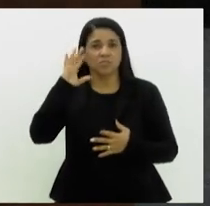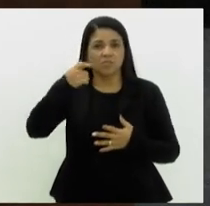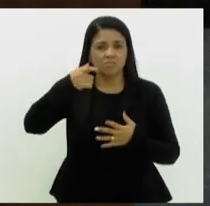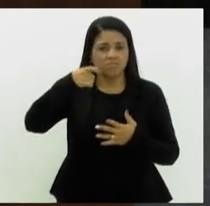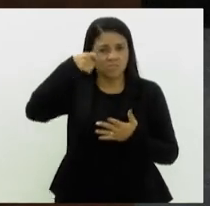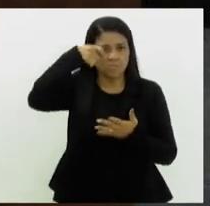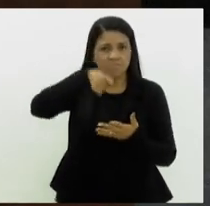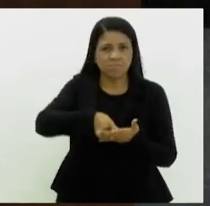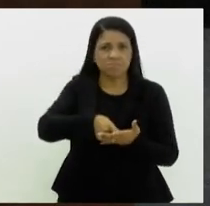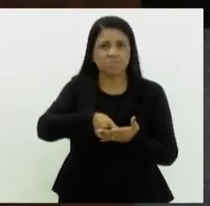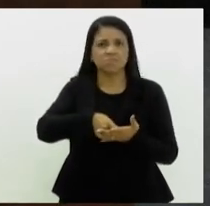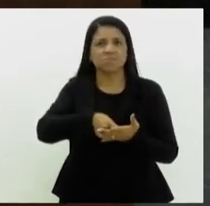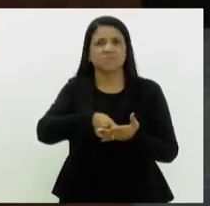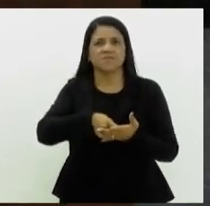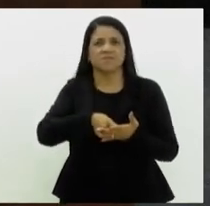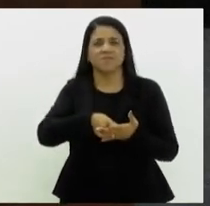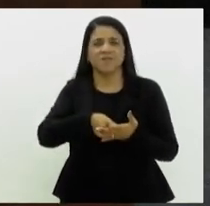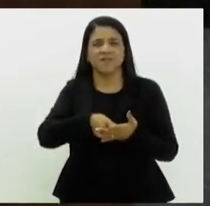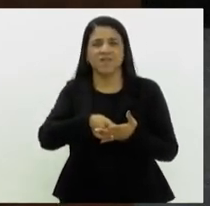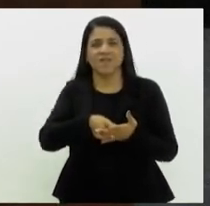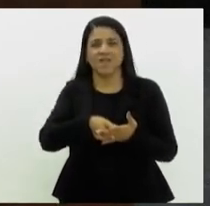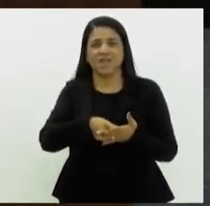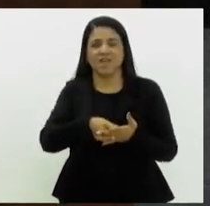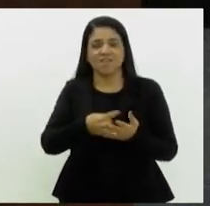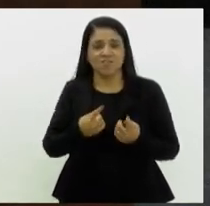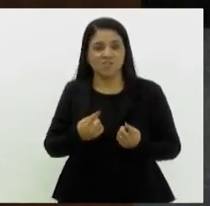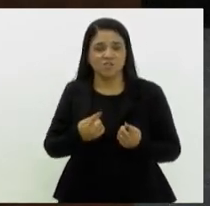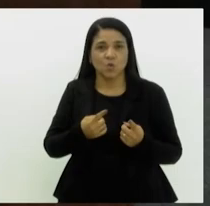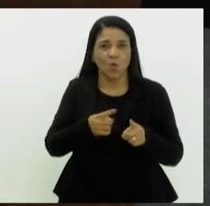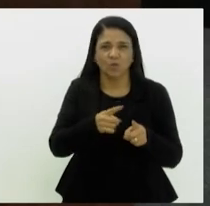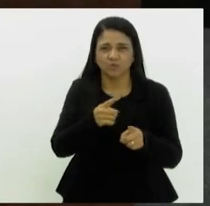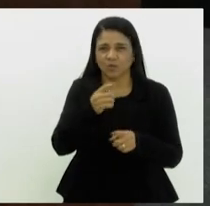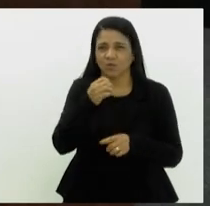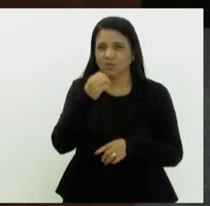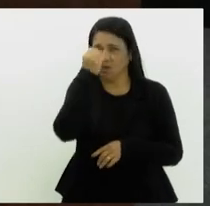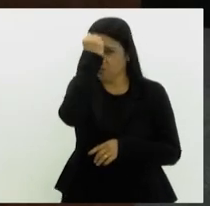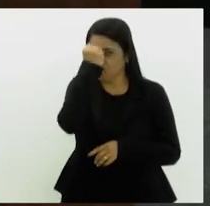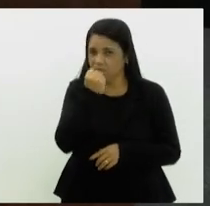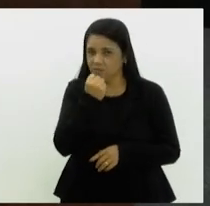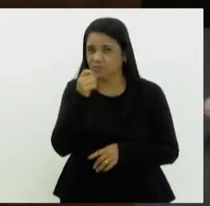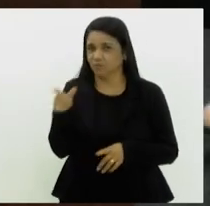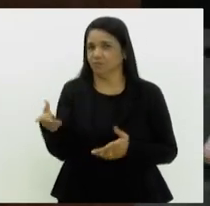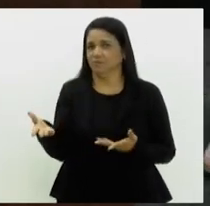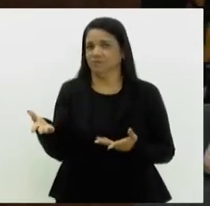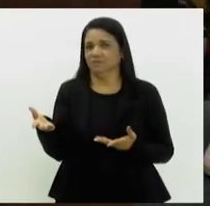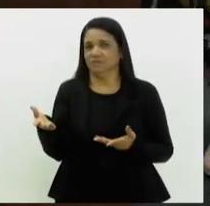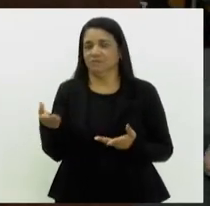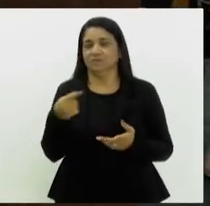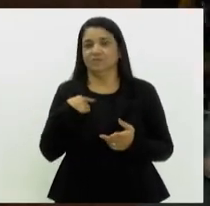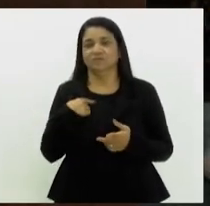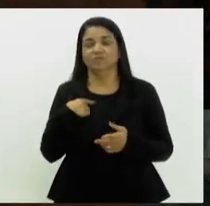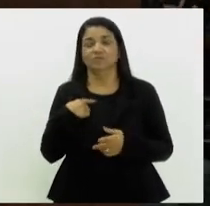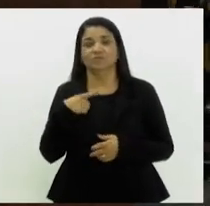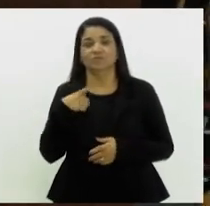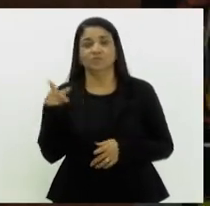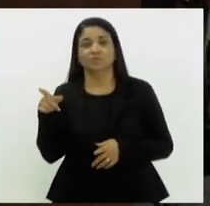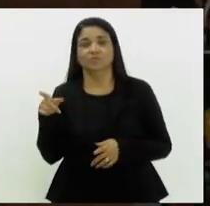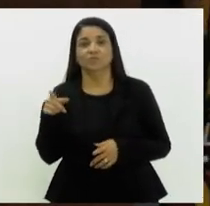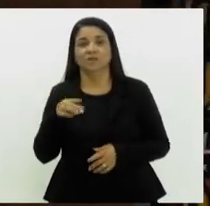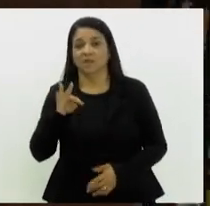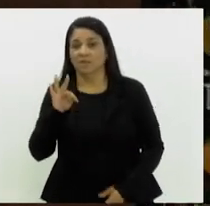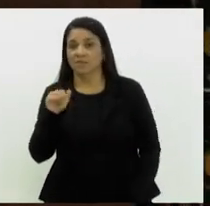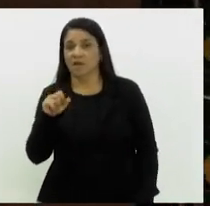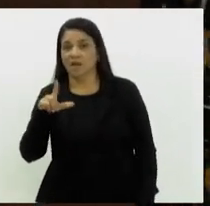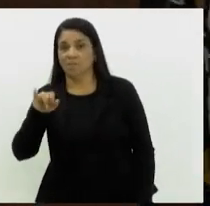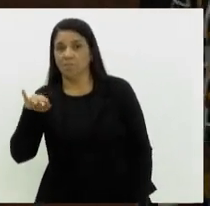de que é só para combater o terrorismo. Nunca foi, porque o Talibã do Afeganistão foi treinado pelos próprios Estados Unidos, que pagou